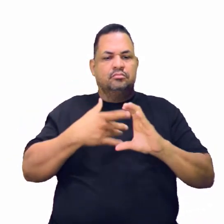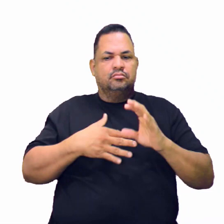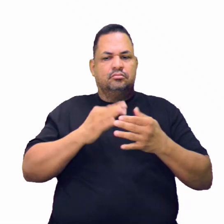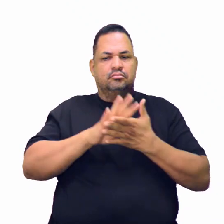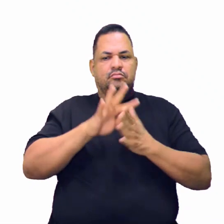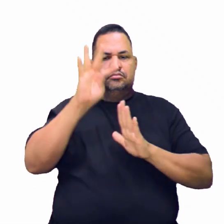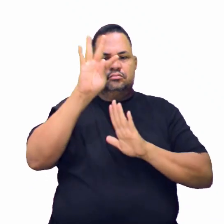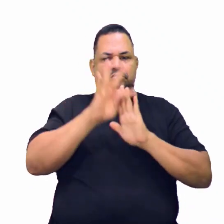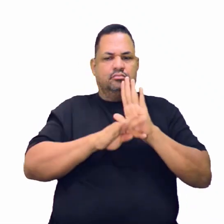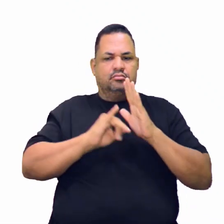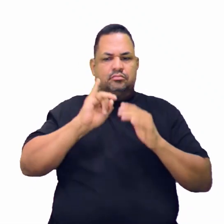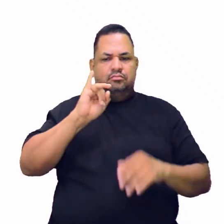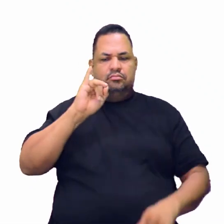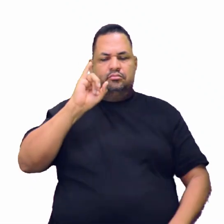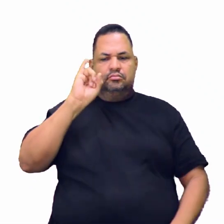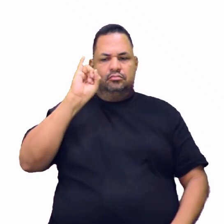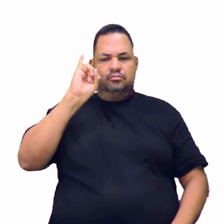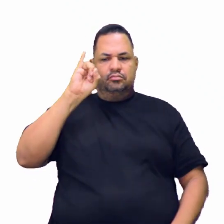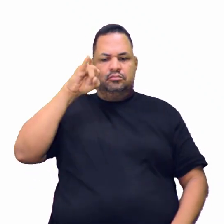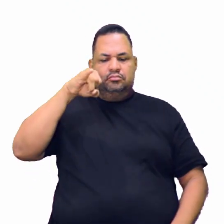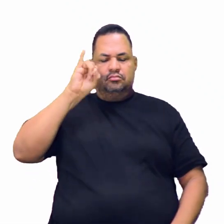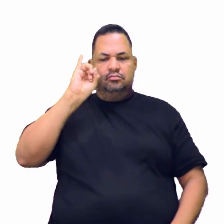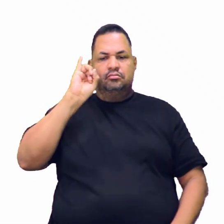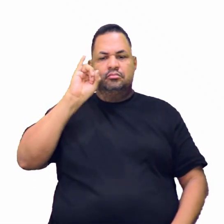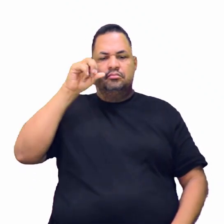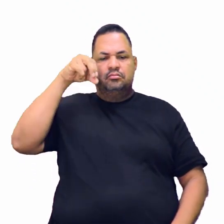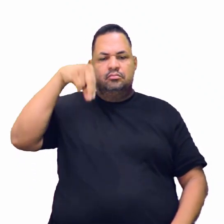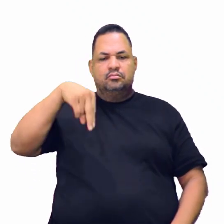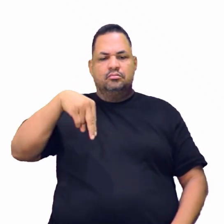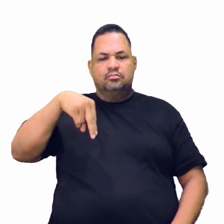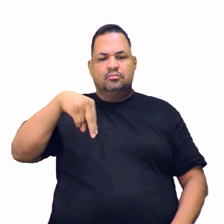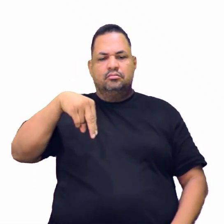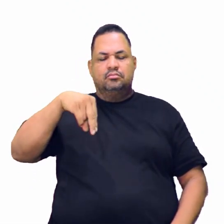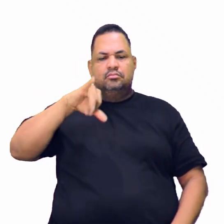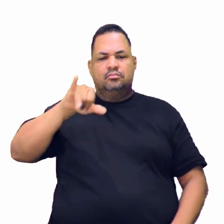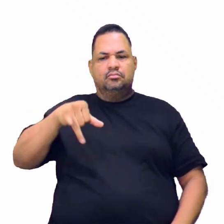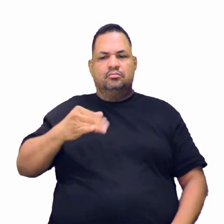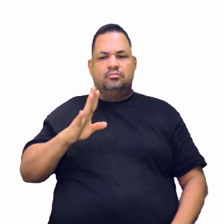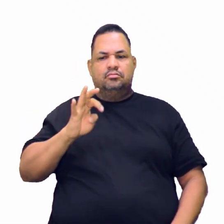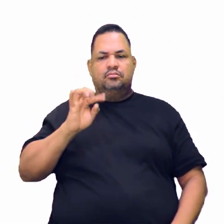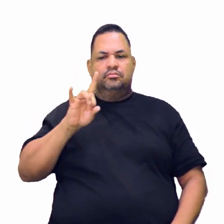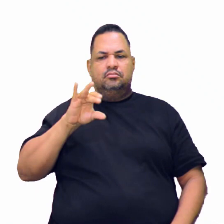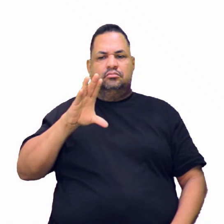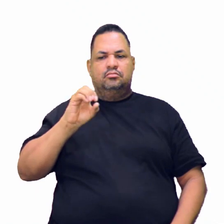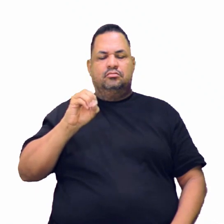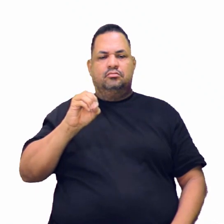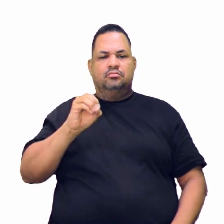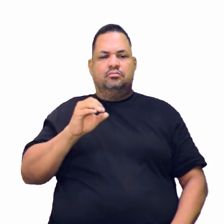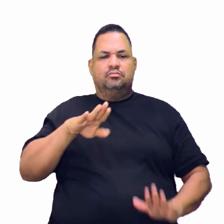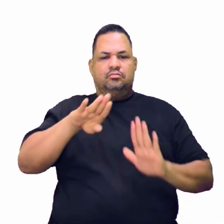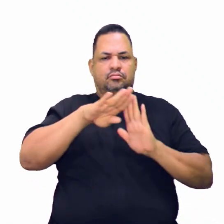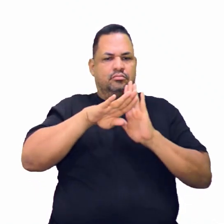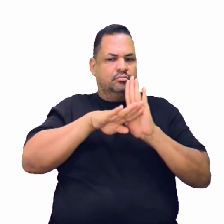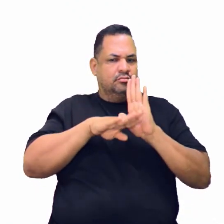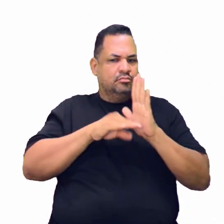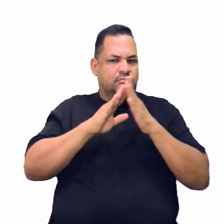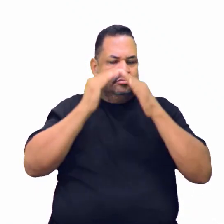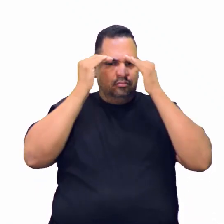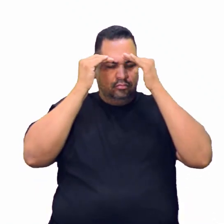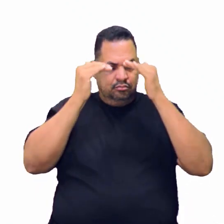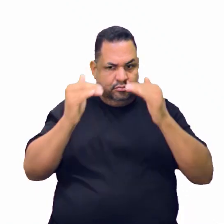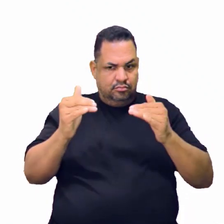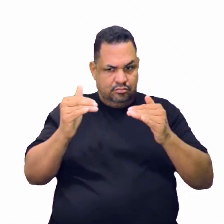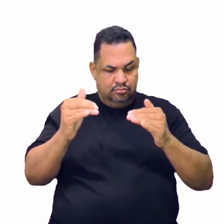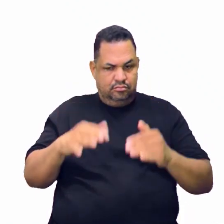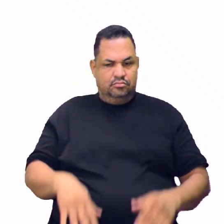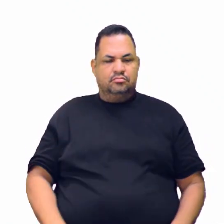do texto injuntivo? E ali não é um guia, está dizendo um passo a passo, o que deve ser seguido? Então,